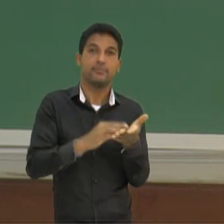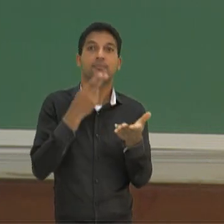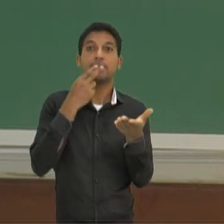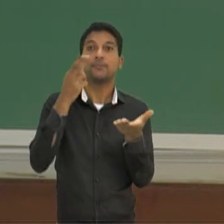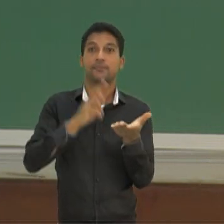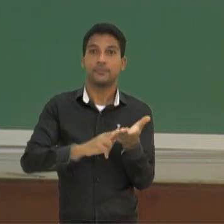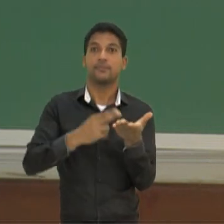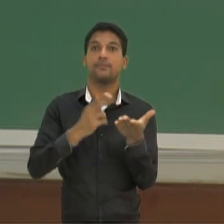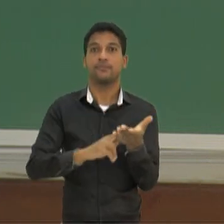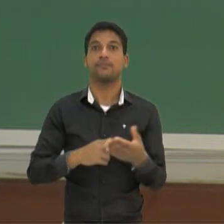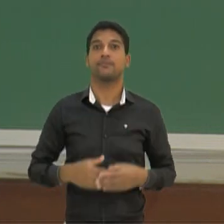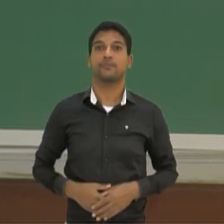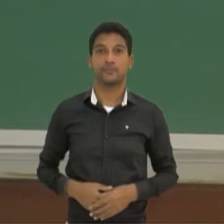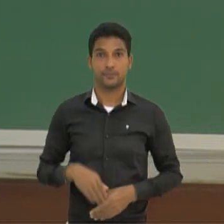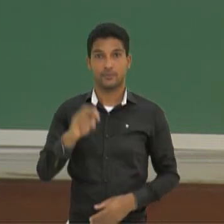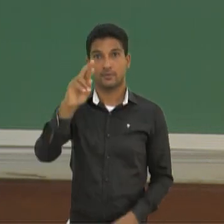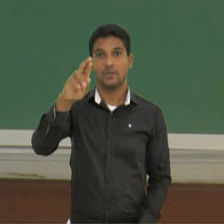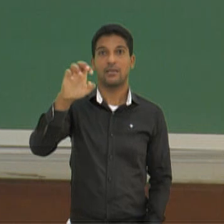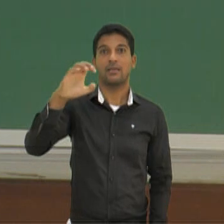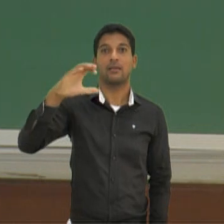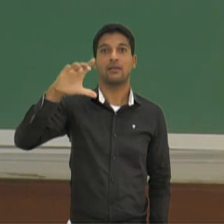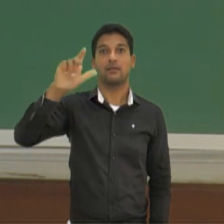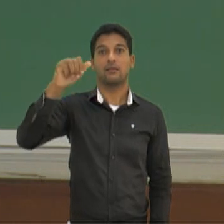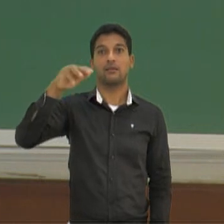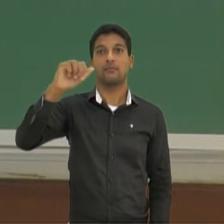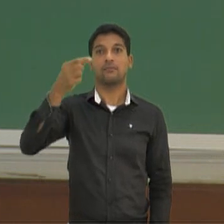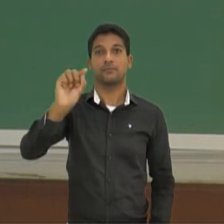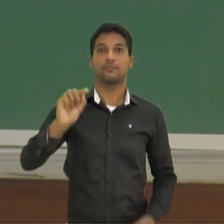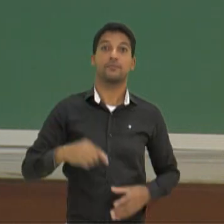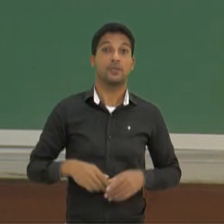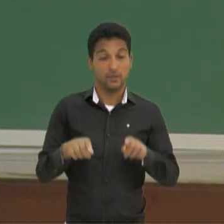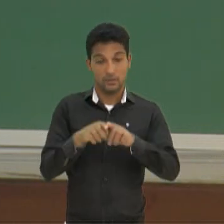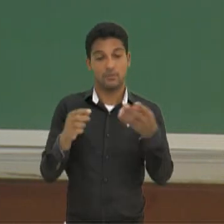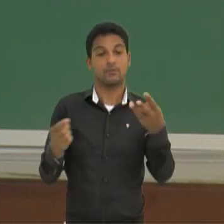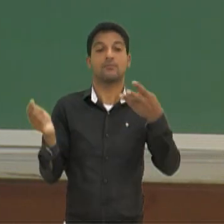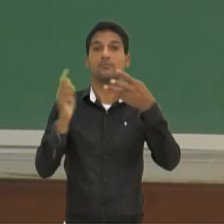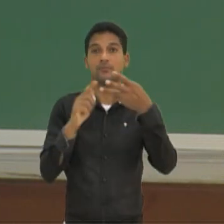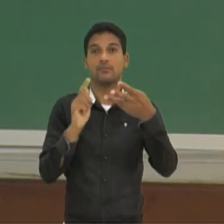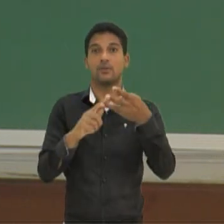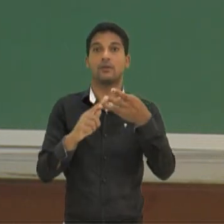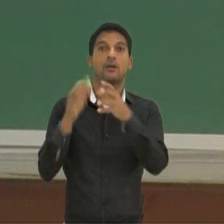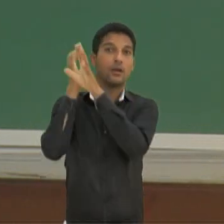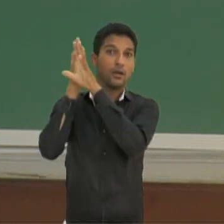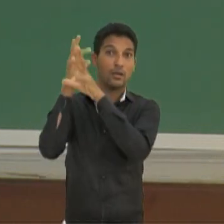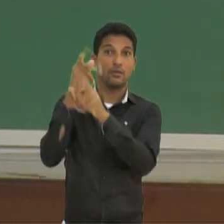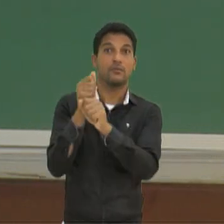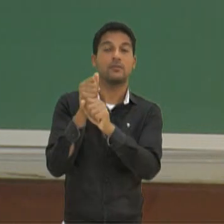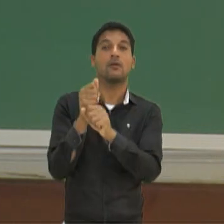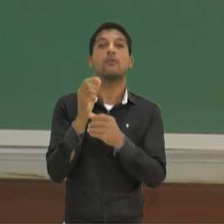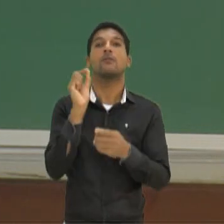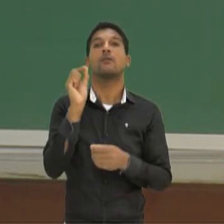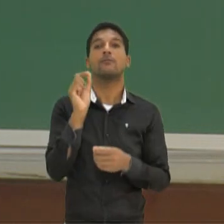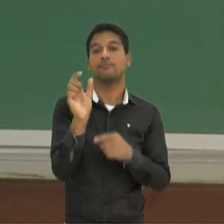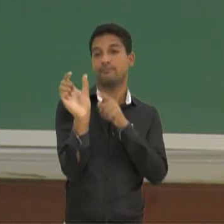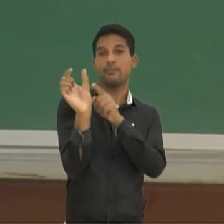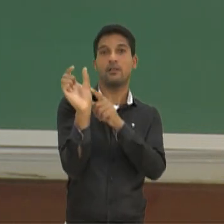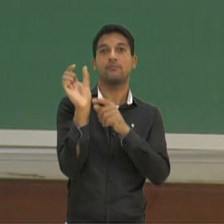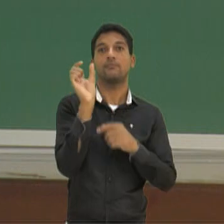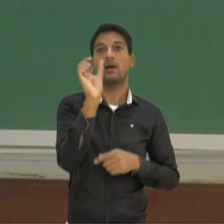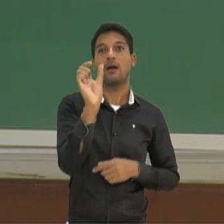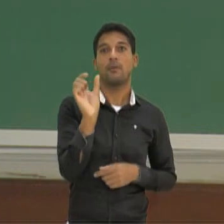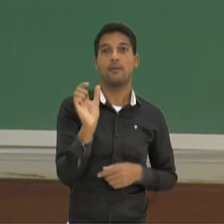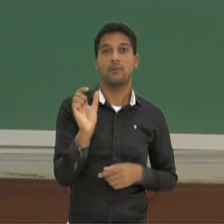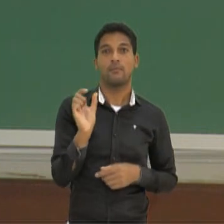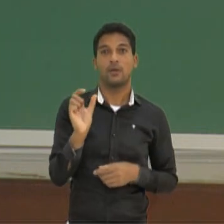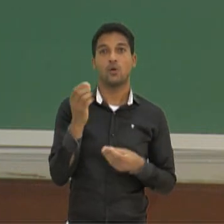intitulado Carta de Reclamação. E também nós vamos revisar a composição das palavras, certo? Vamos começar, pessoal? Vemos o que temos